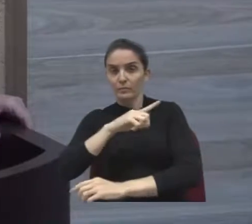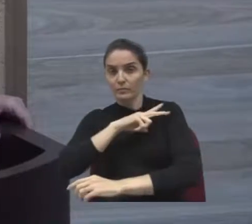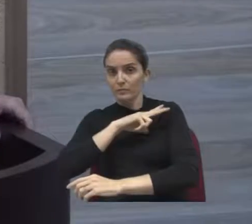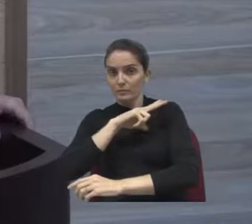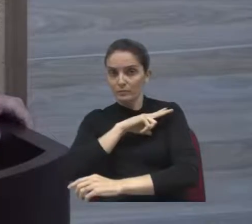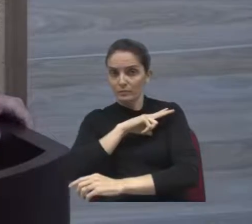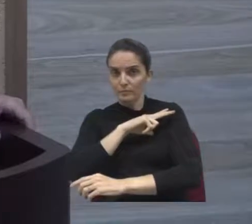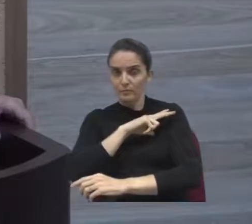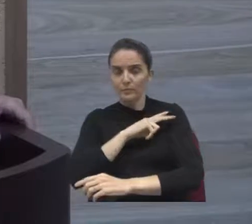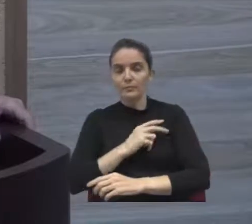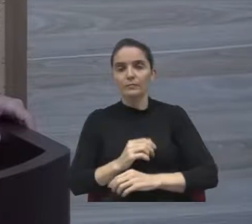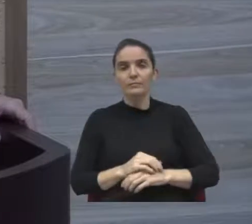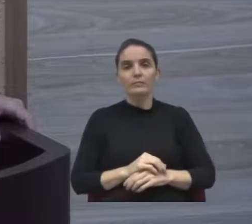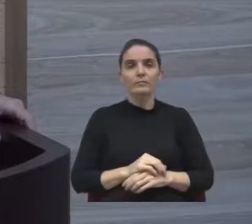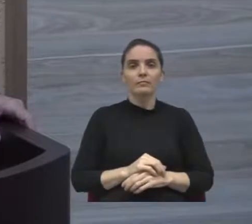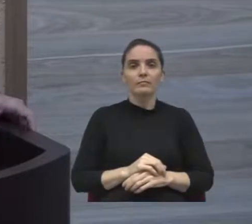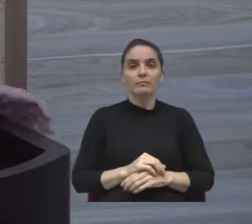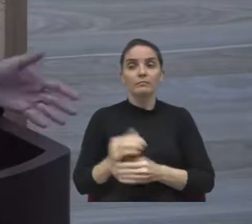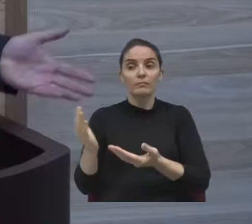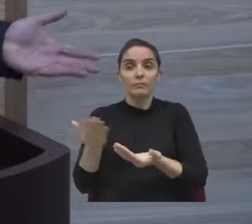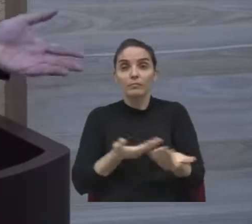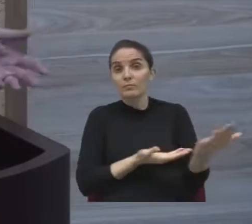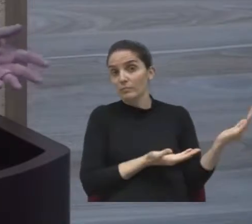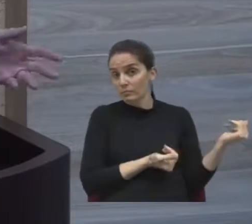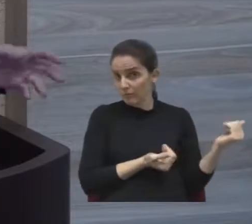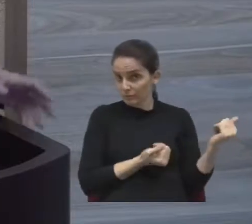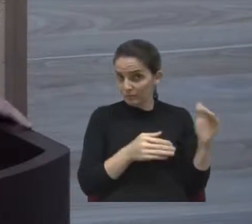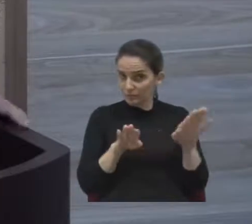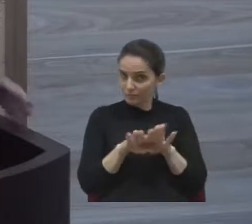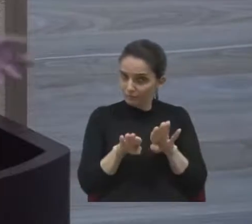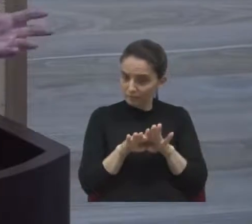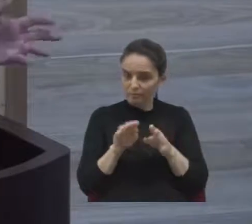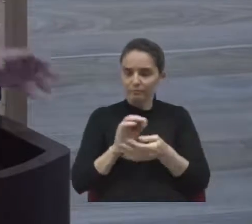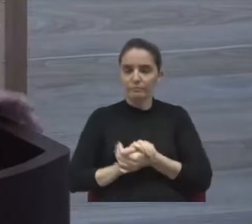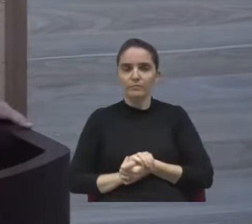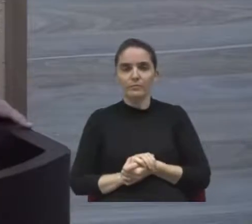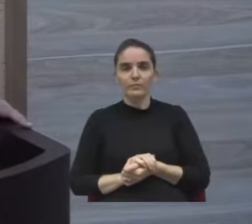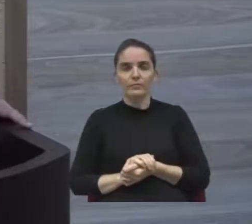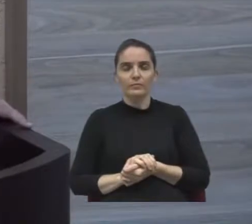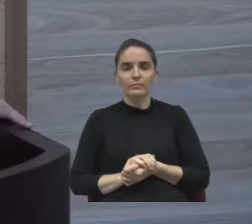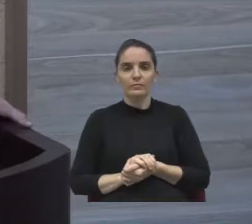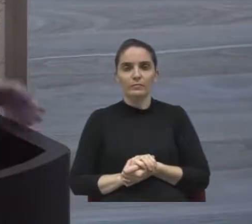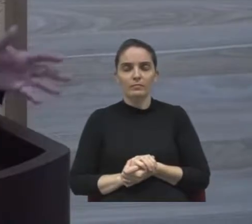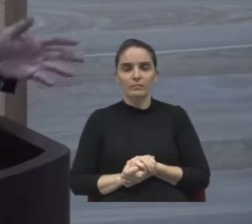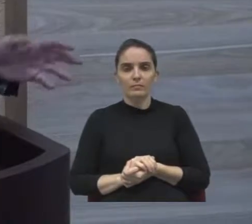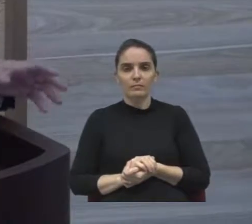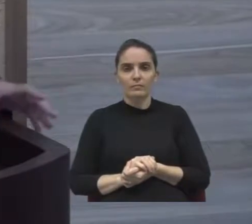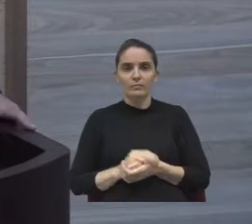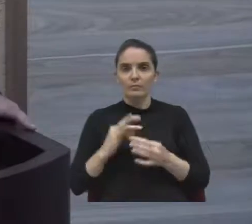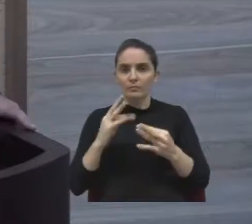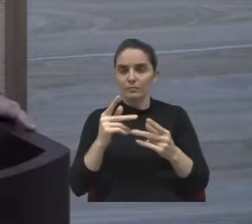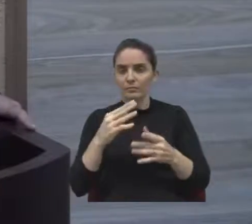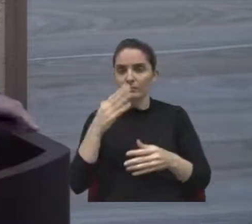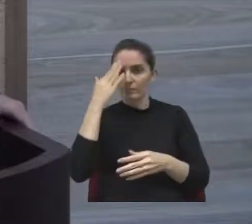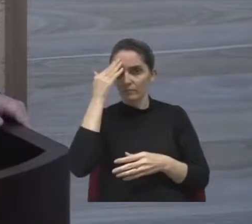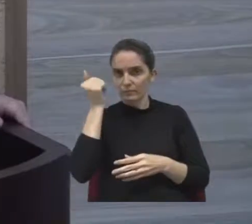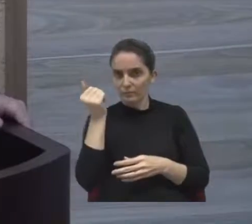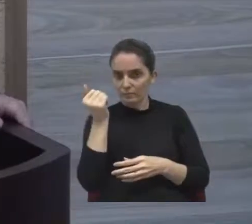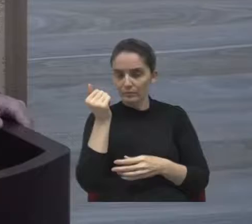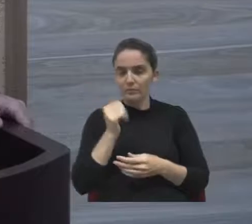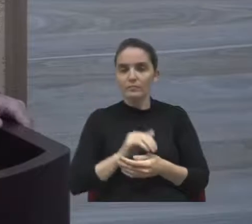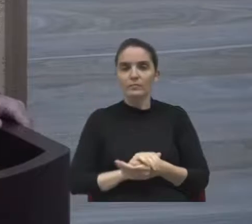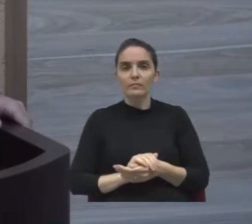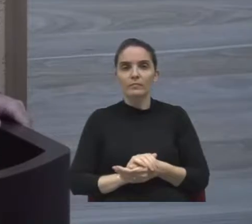jovens, principalmente. Eu acho que é de notório conhecimento de todos que a população está